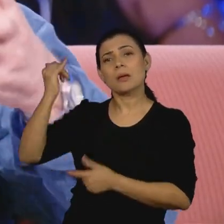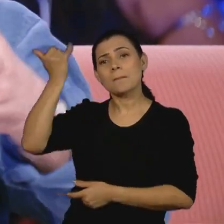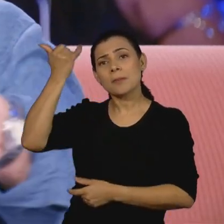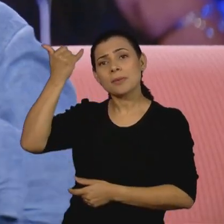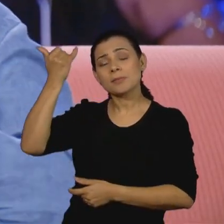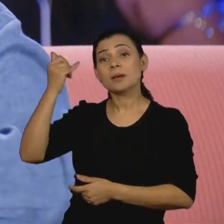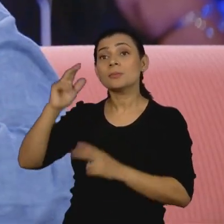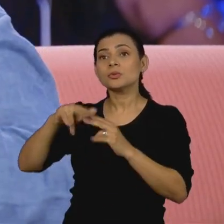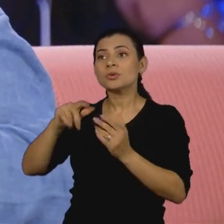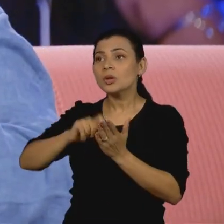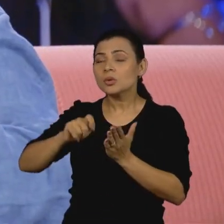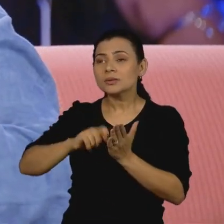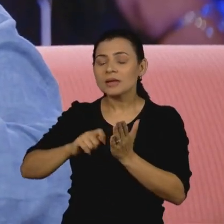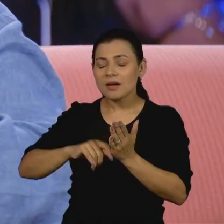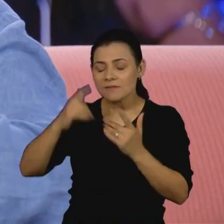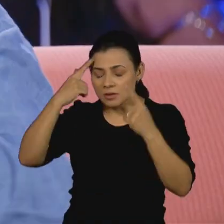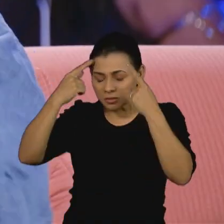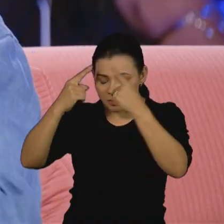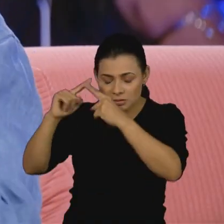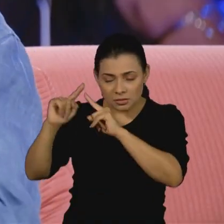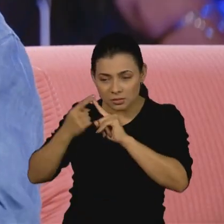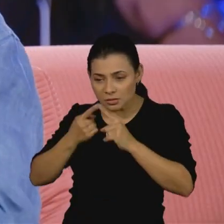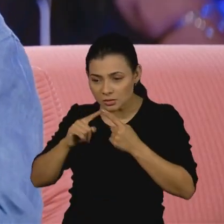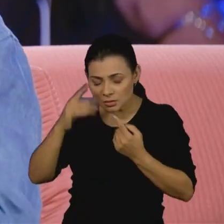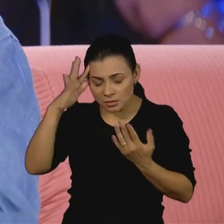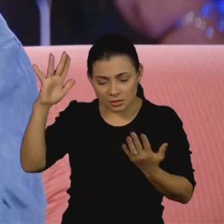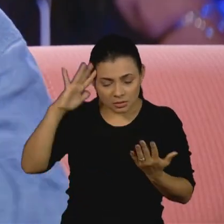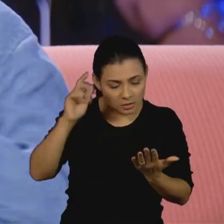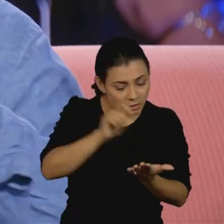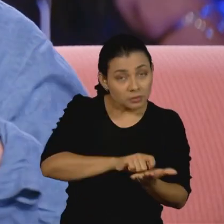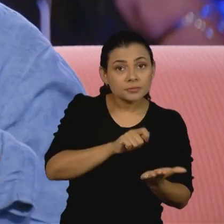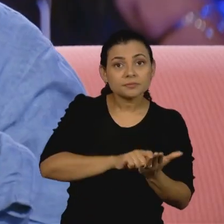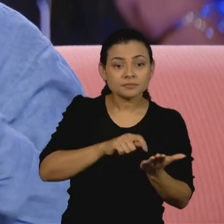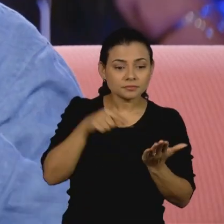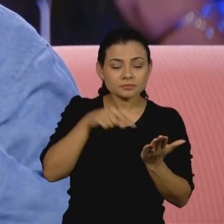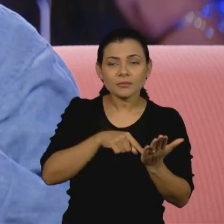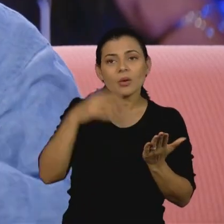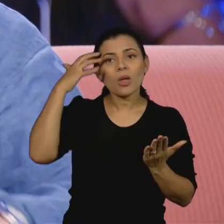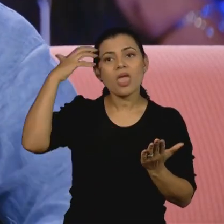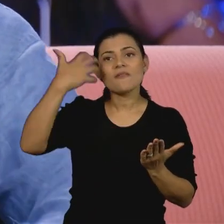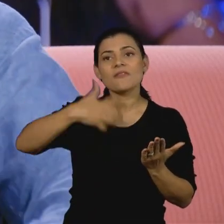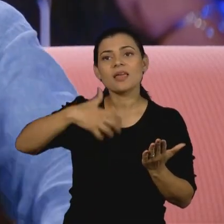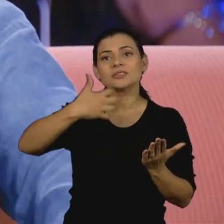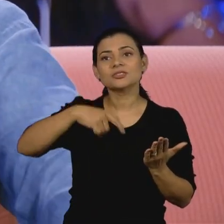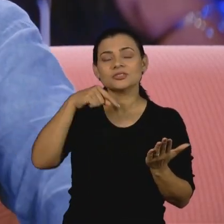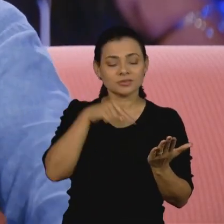e era uma forma de eu elaborar aquilo. Porque na medida que eu anotava, eu refletia, eu